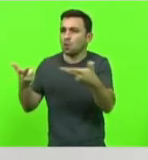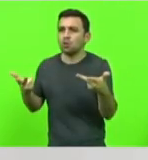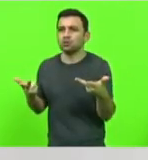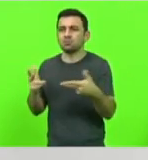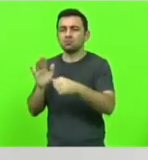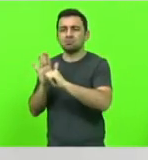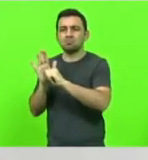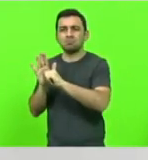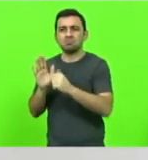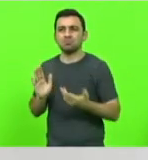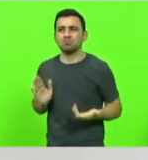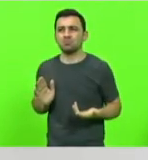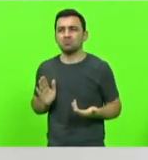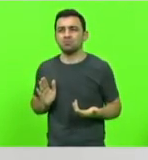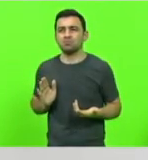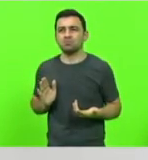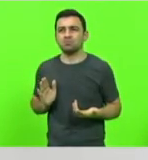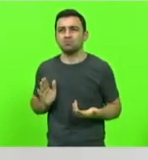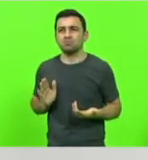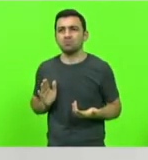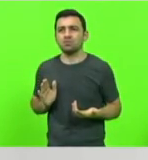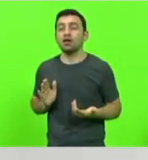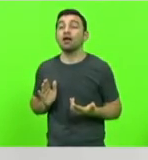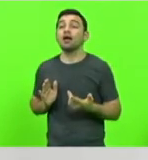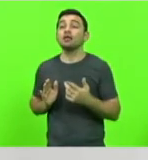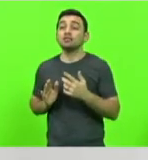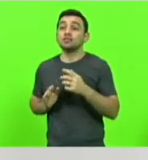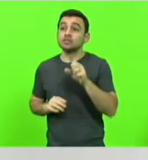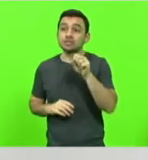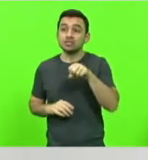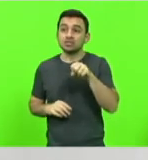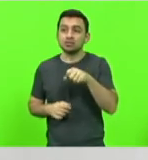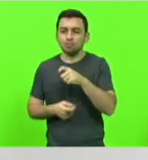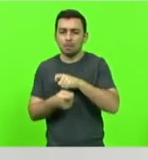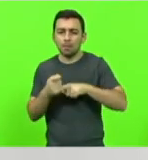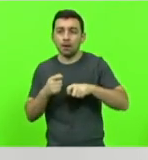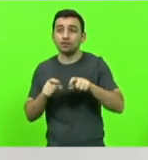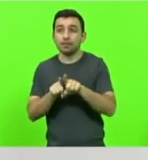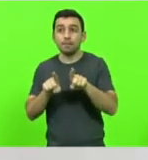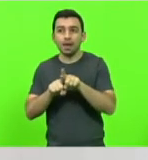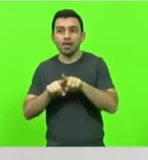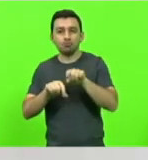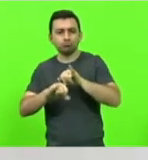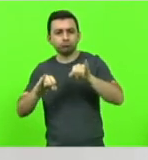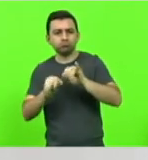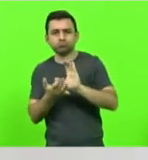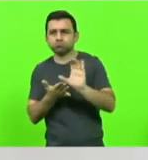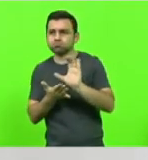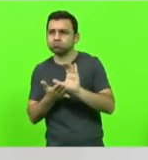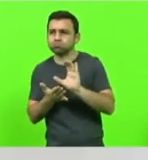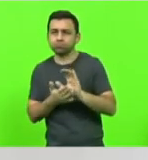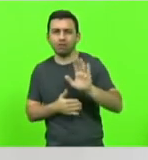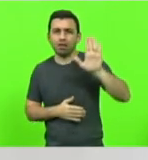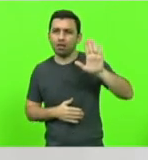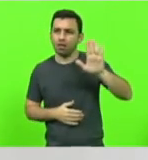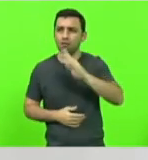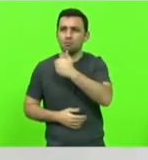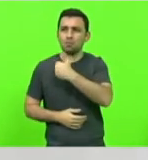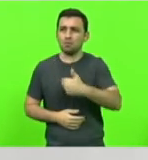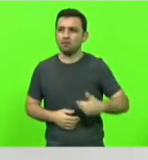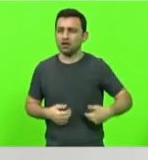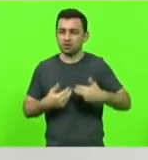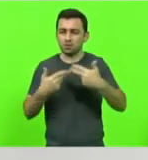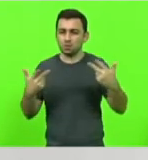ainda pior, é usado para financiar a campanha de outros criminosos ainda. Se envolve na política com